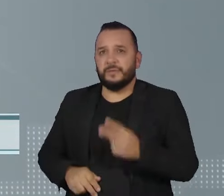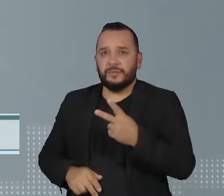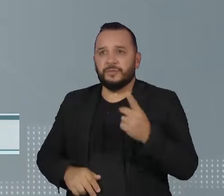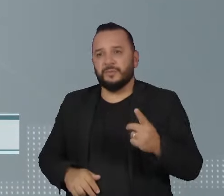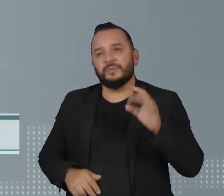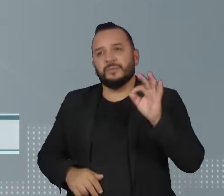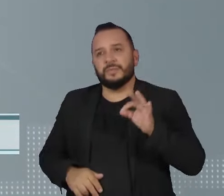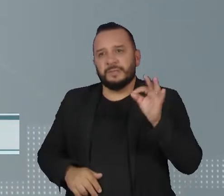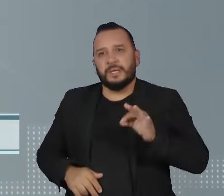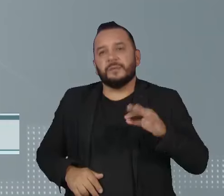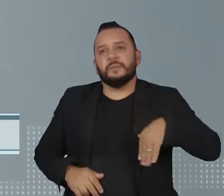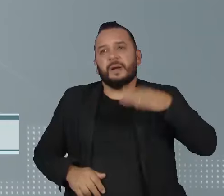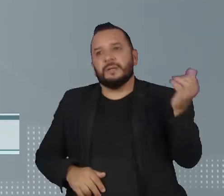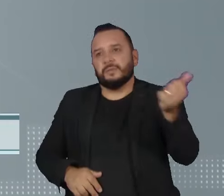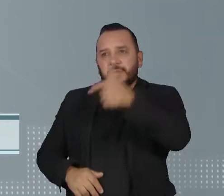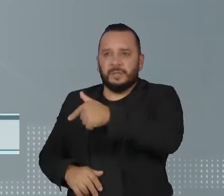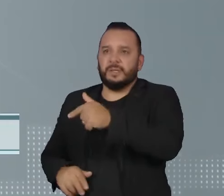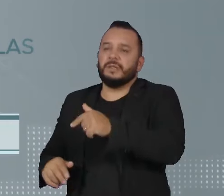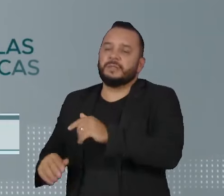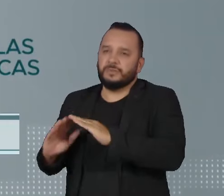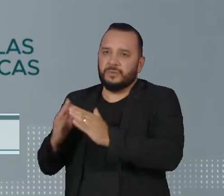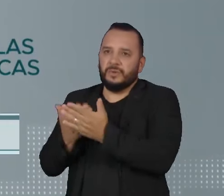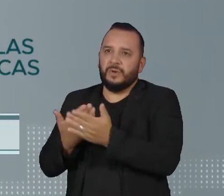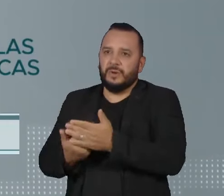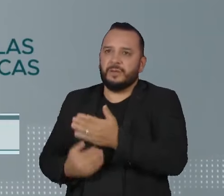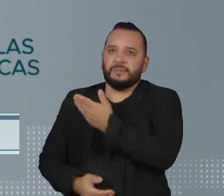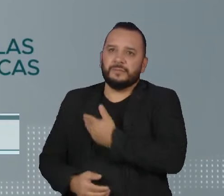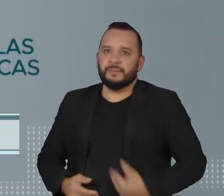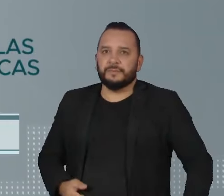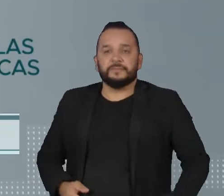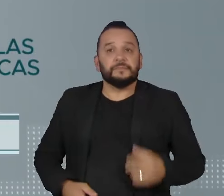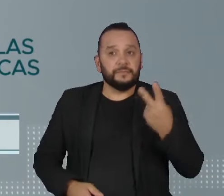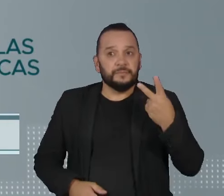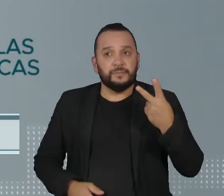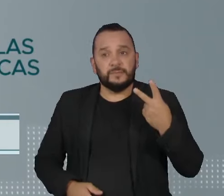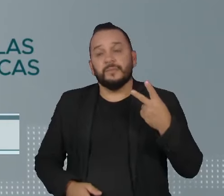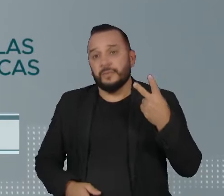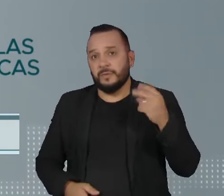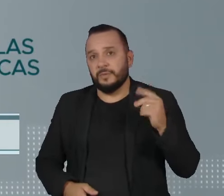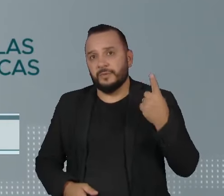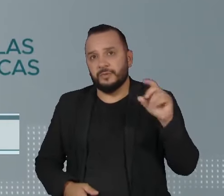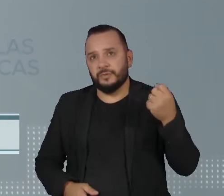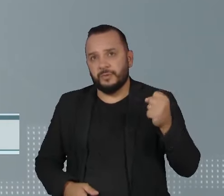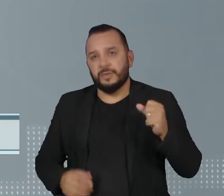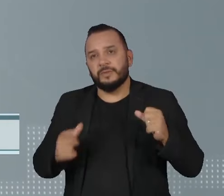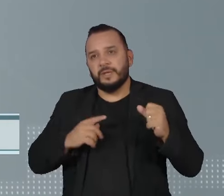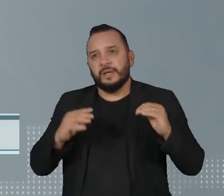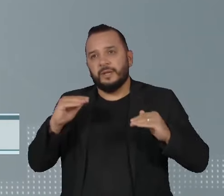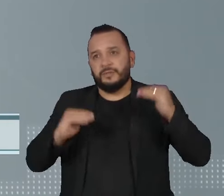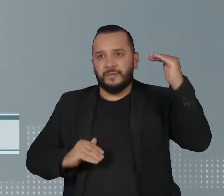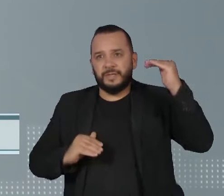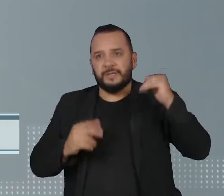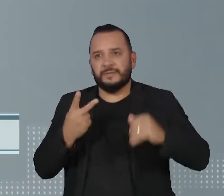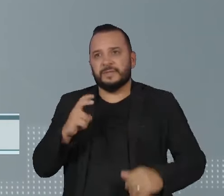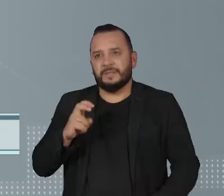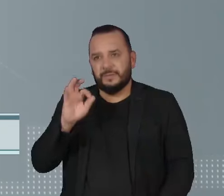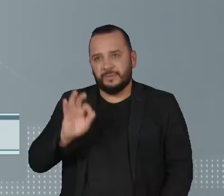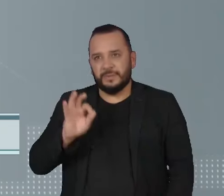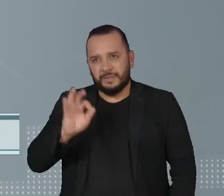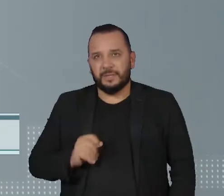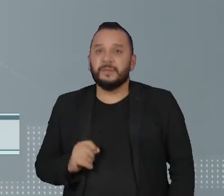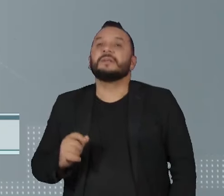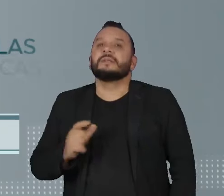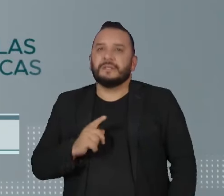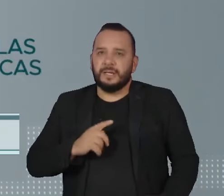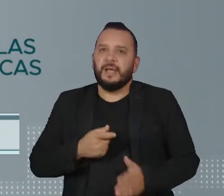21% maior que a de escolas públicas. Em 2018, a diferença era de 25%. Em redação, a diferença